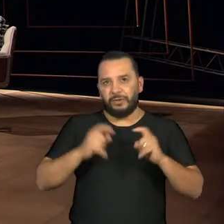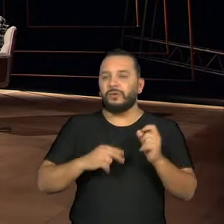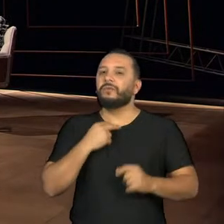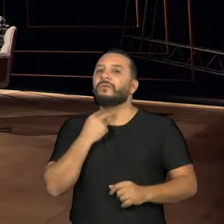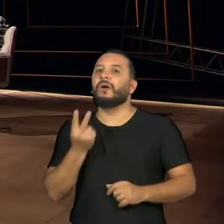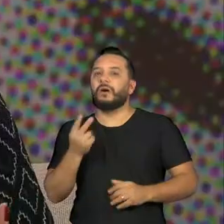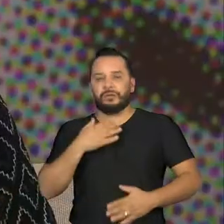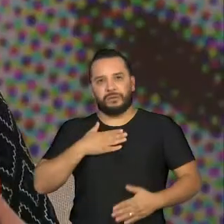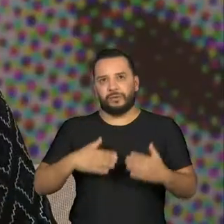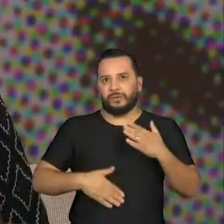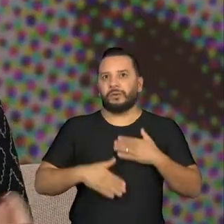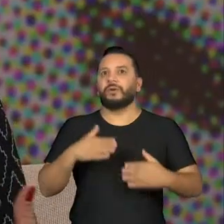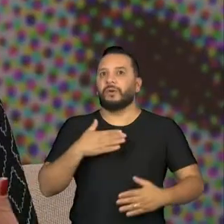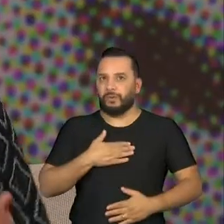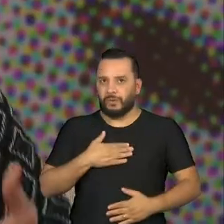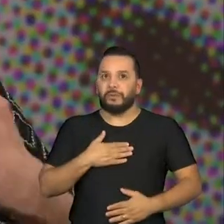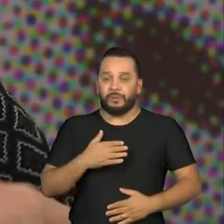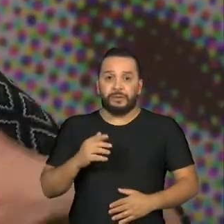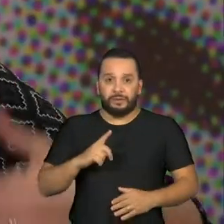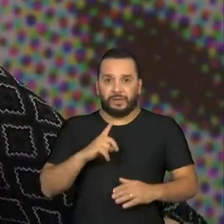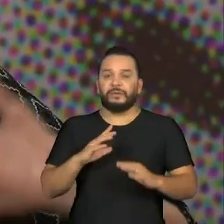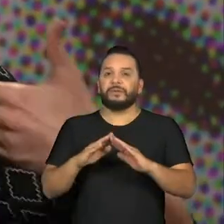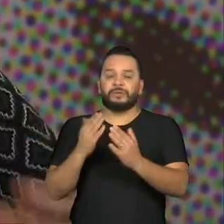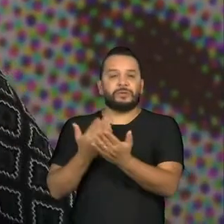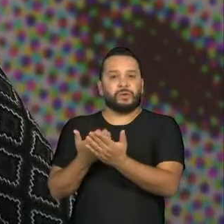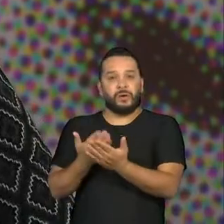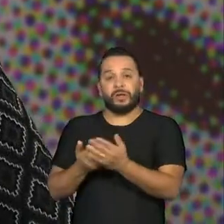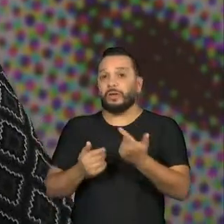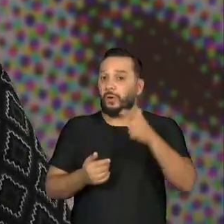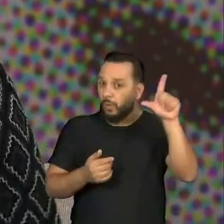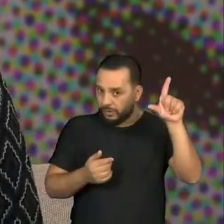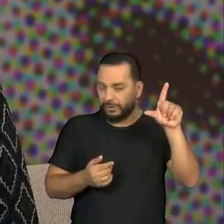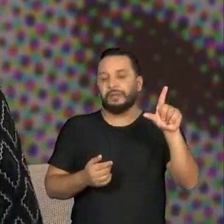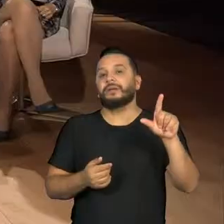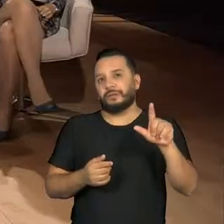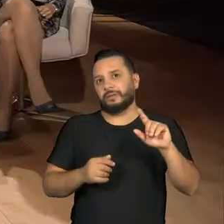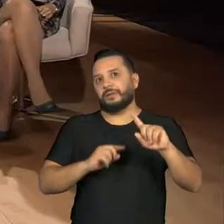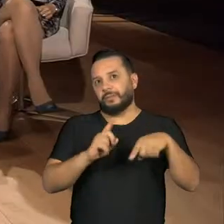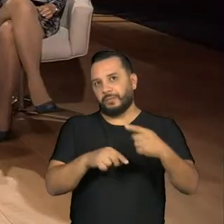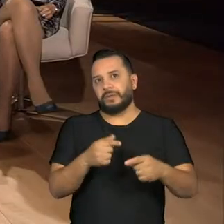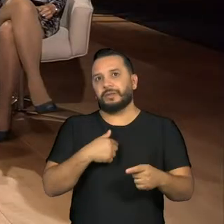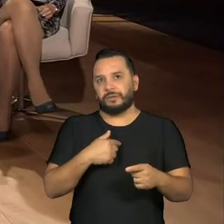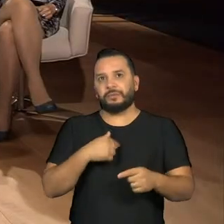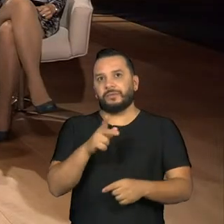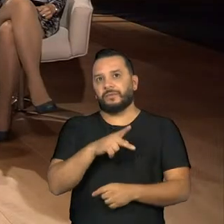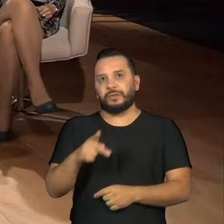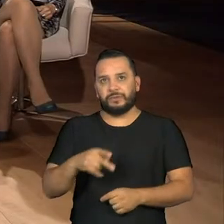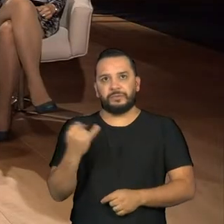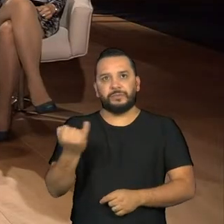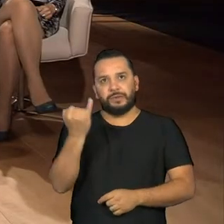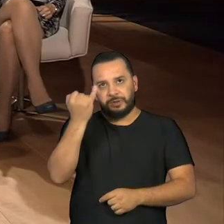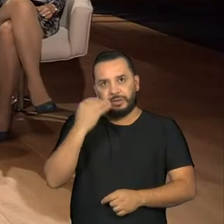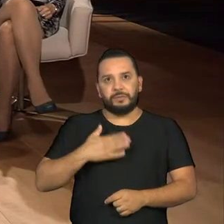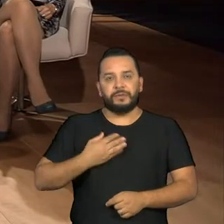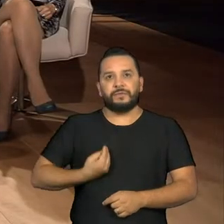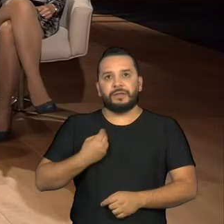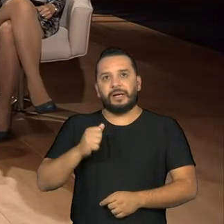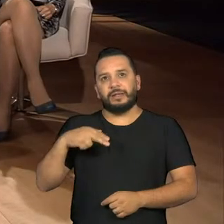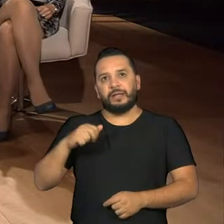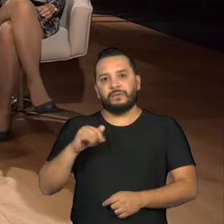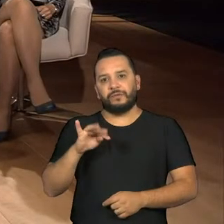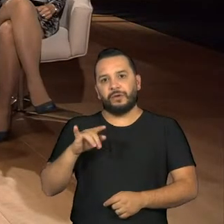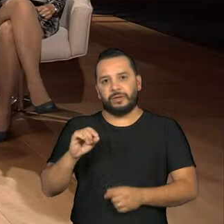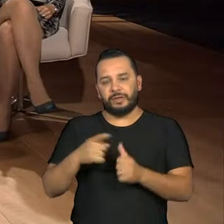que fez eu ter, além da minha escola Martins Pena, uma outra escola depois, que foi com esses professores fundamentais na minha vida, que foi Ana Frota,